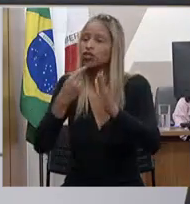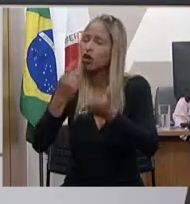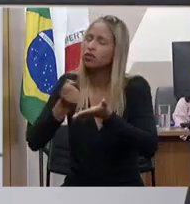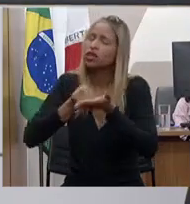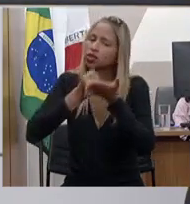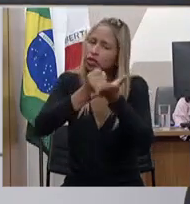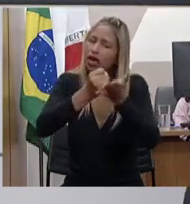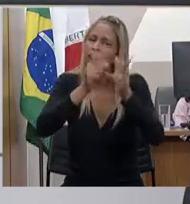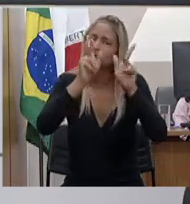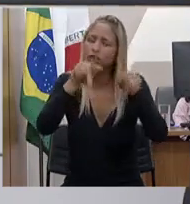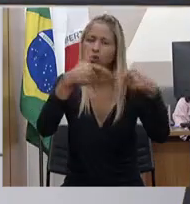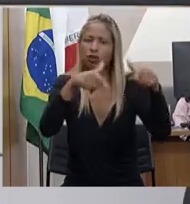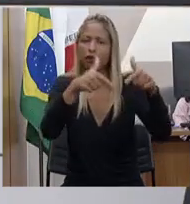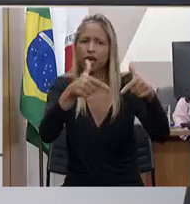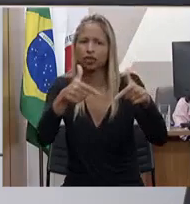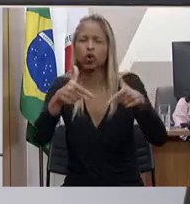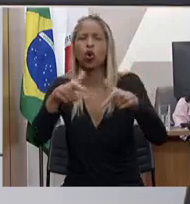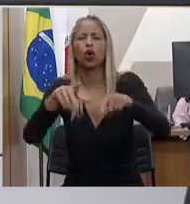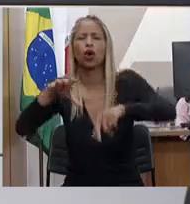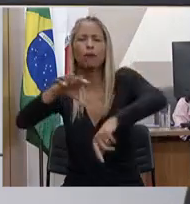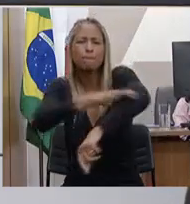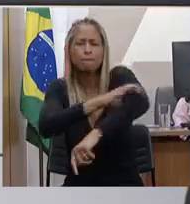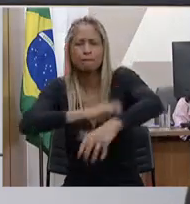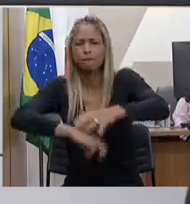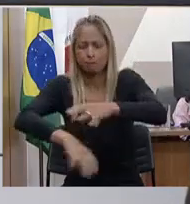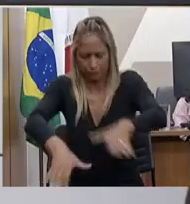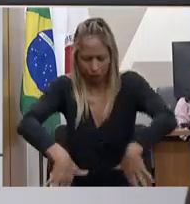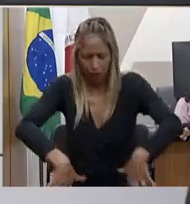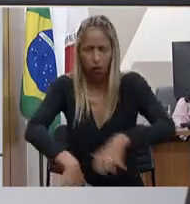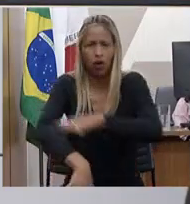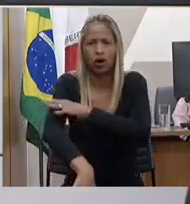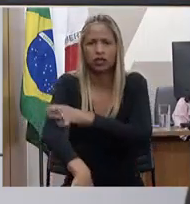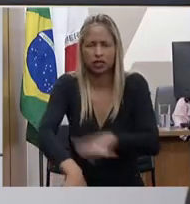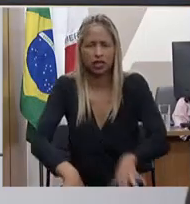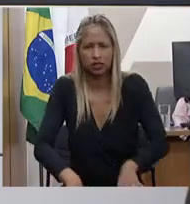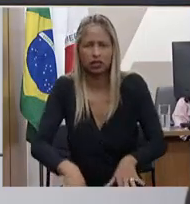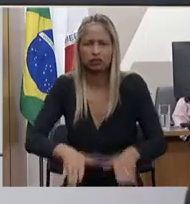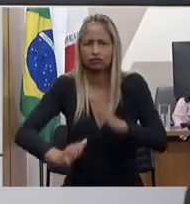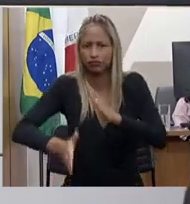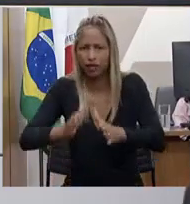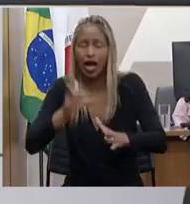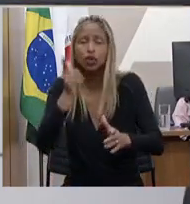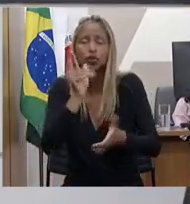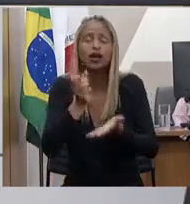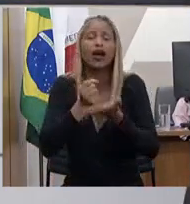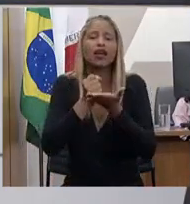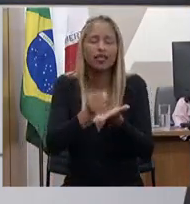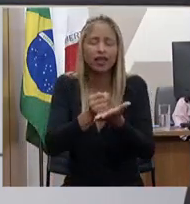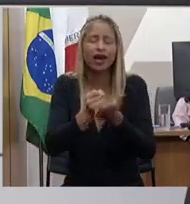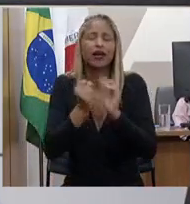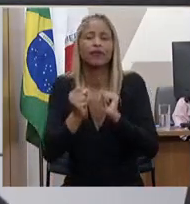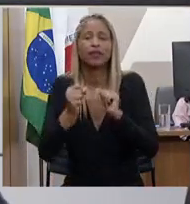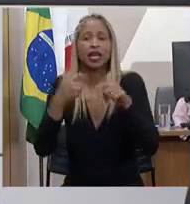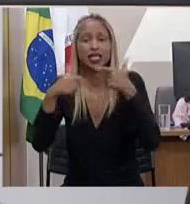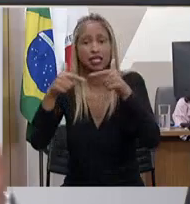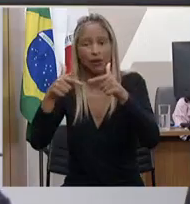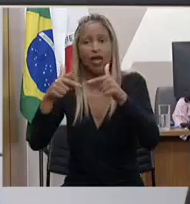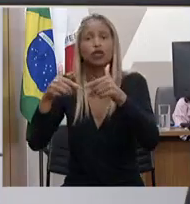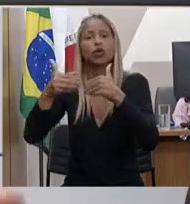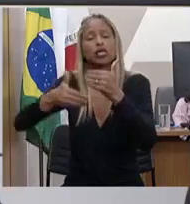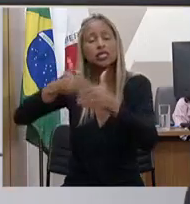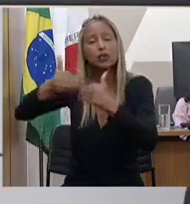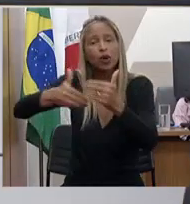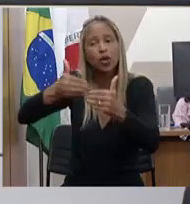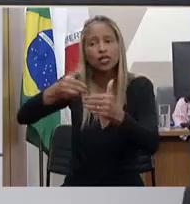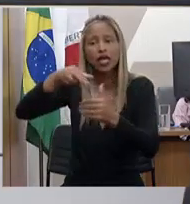na questão de prótese tentativa de prótese para ele voltar a andar a questão de defesa dele judicial e tudo mais e esse trabalhador nesse processo todo